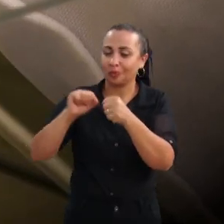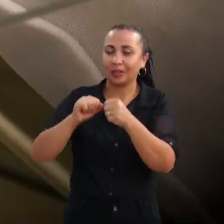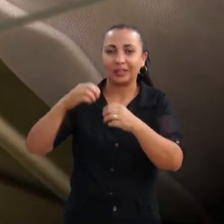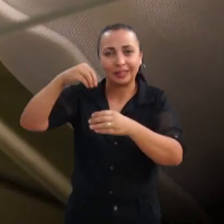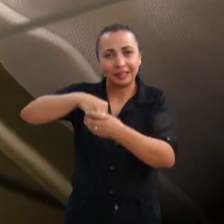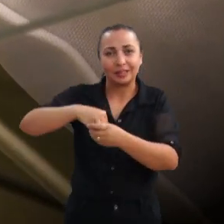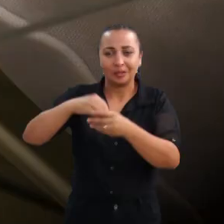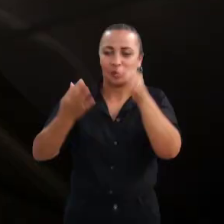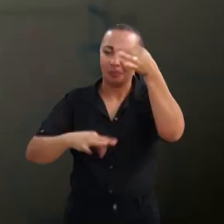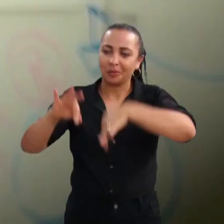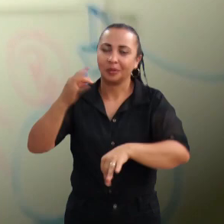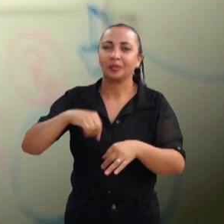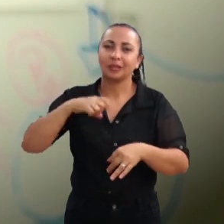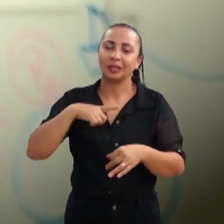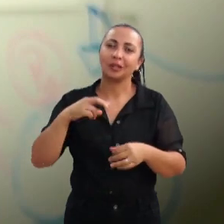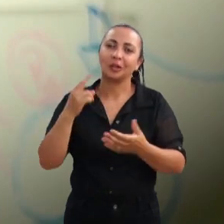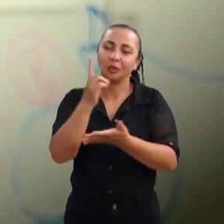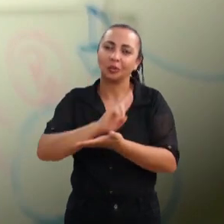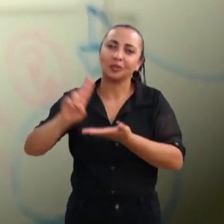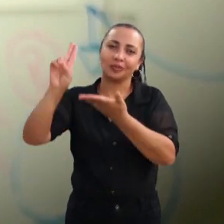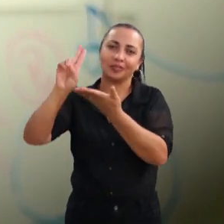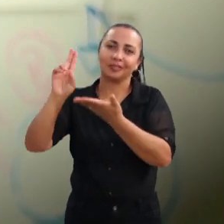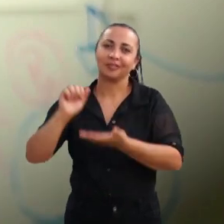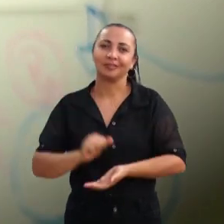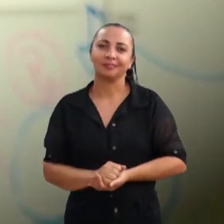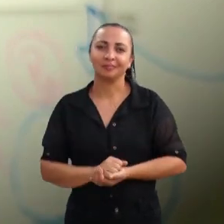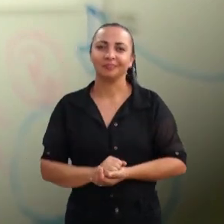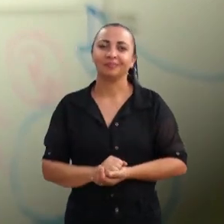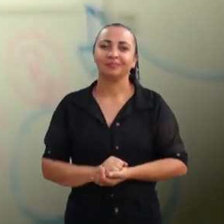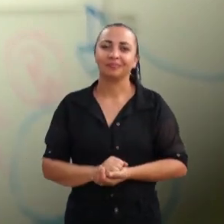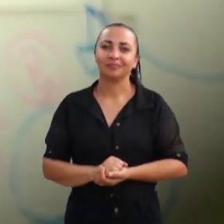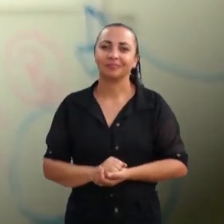dentro dos laboratórios da nossa universidade.